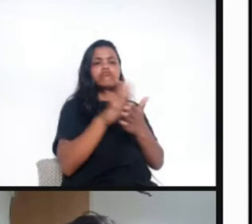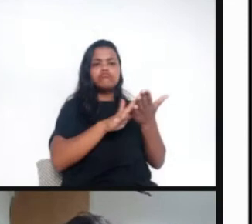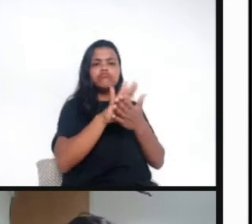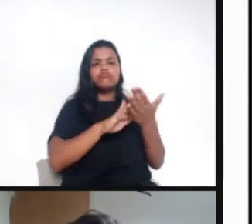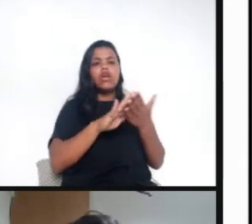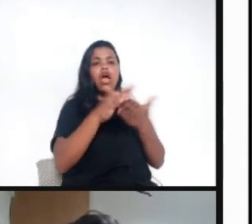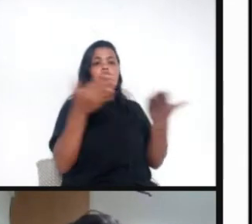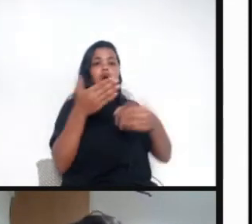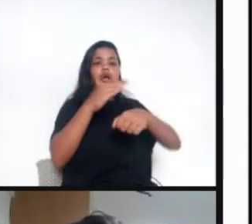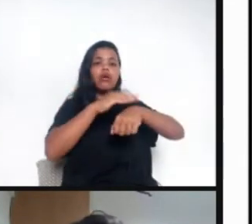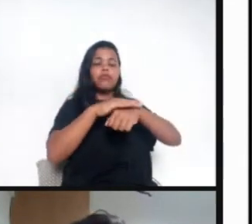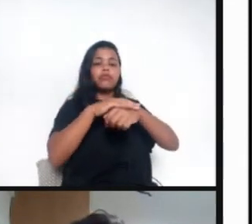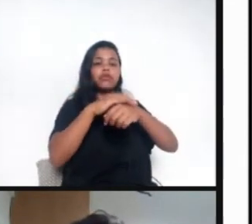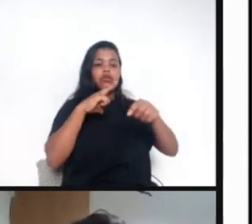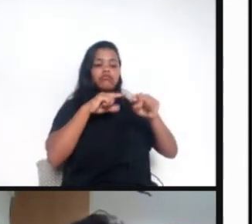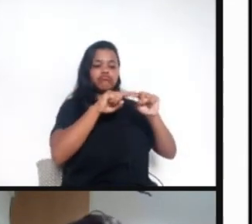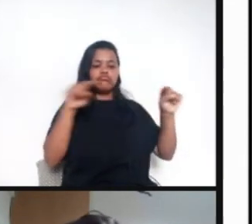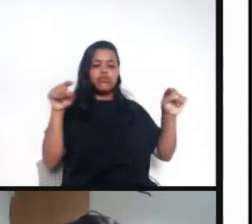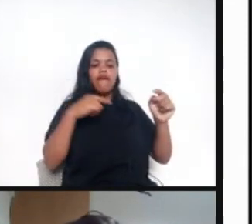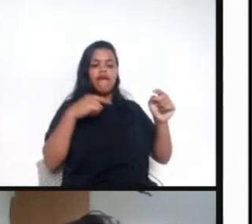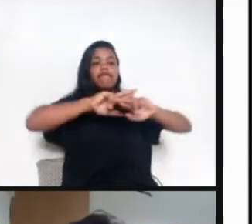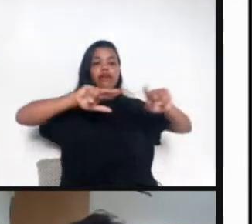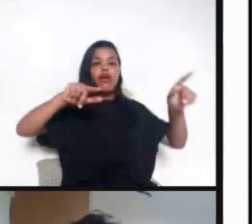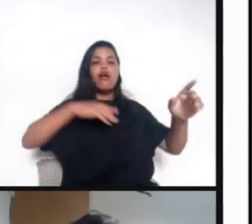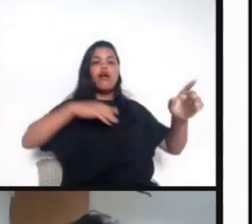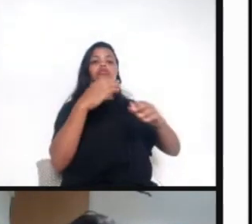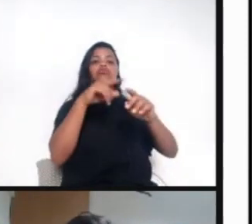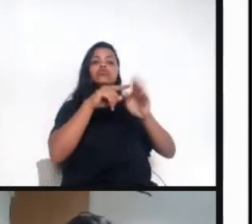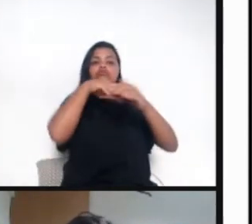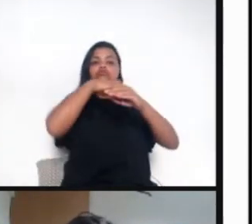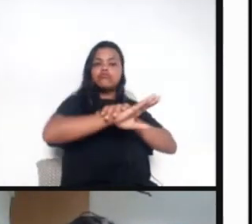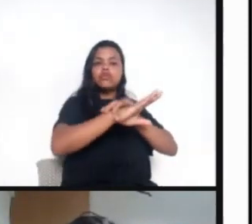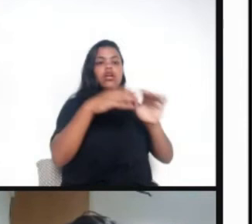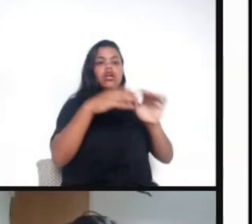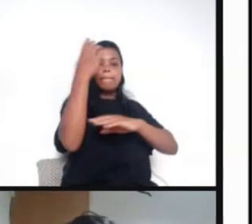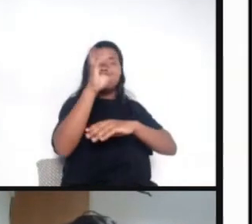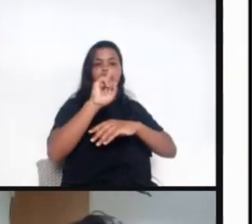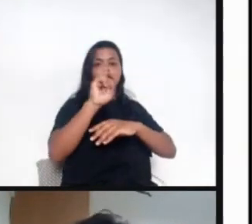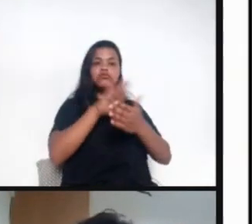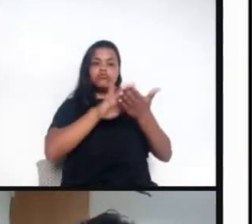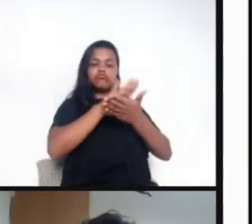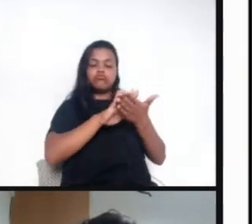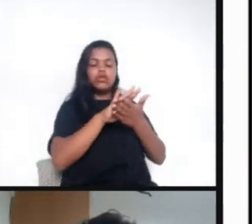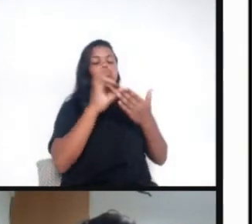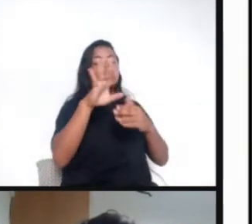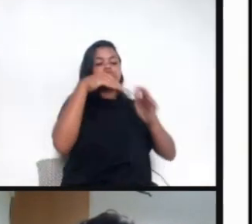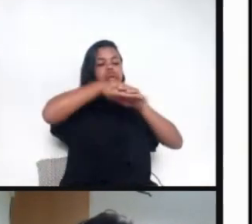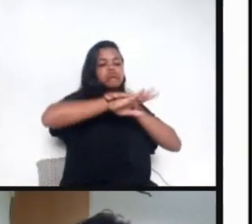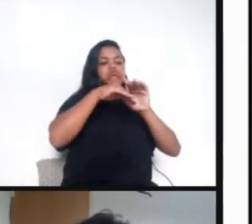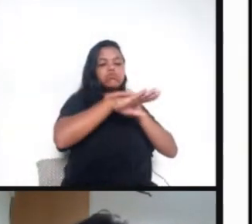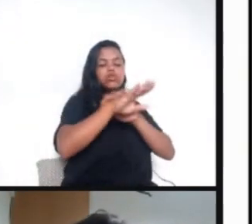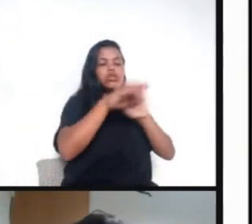que não são publicados, mas são colocados como pré-print, não são revisados por pares de forma devida e